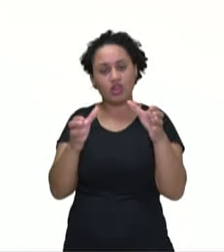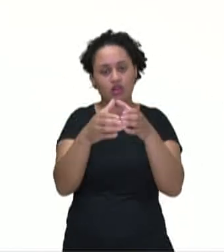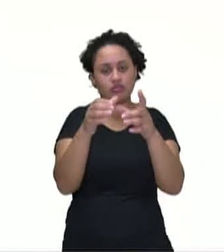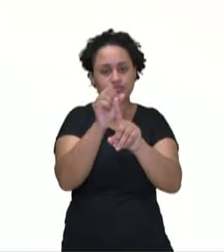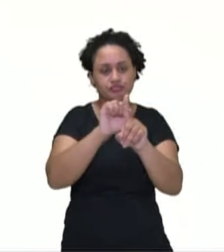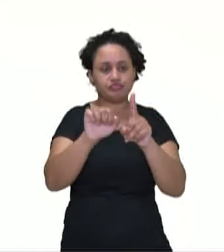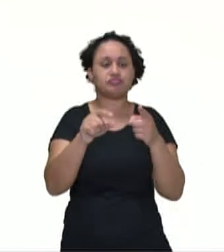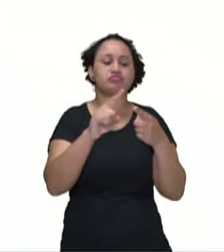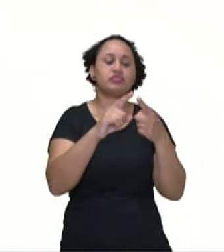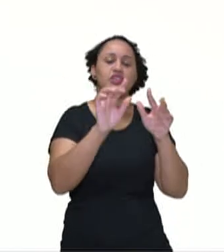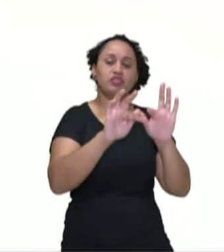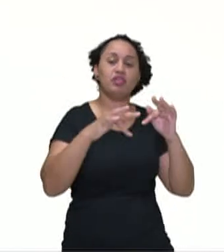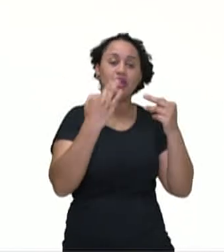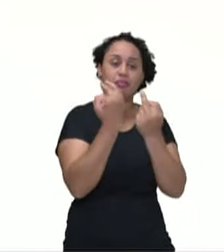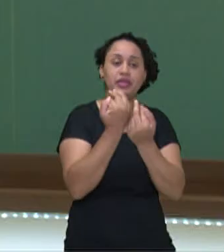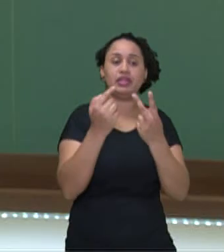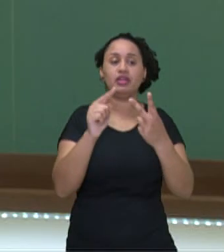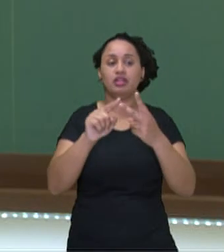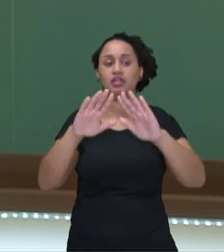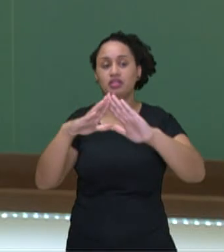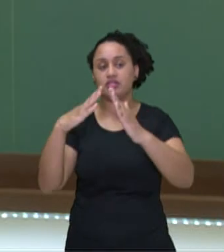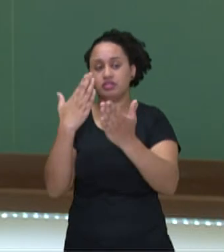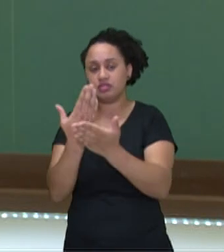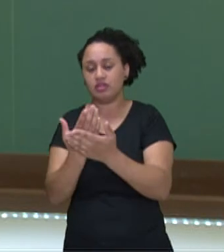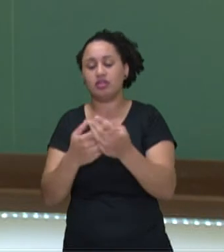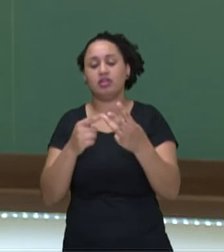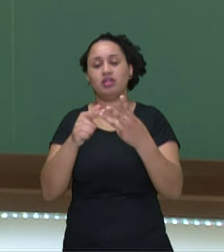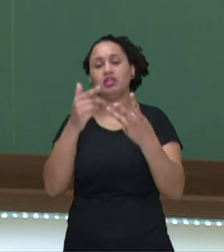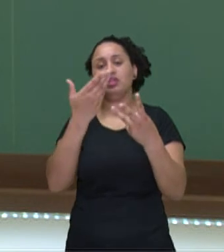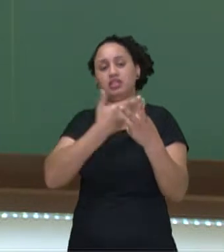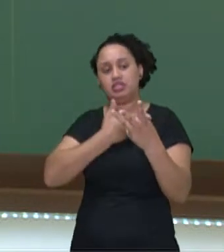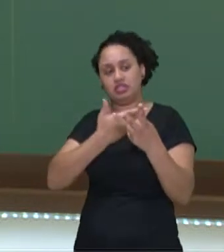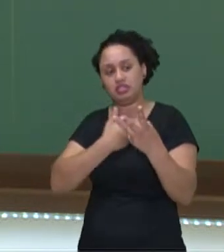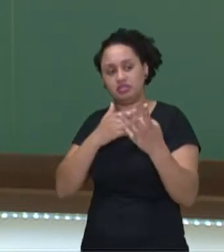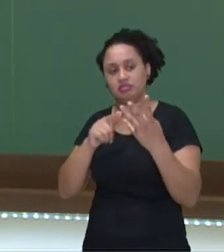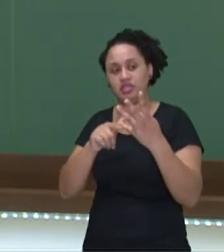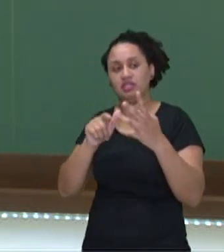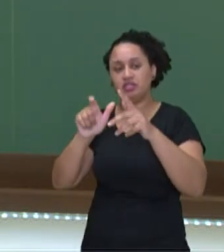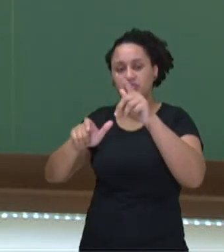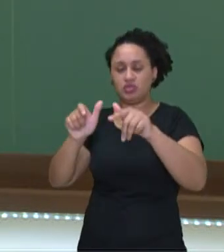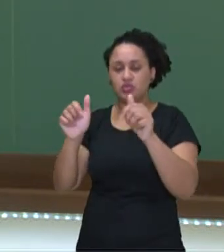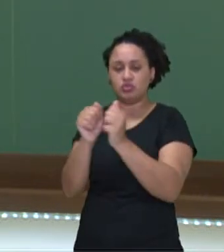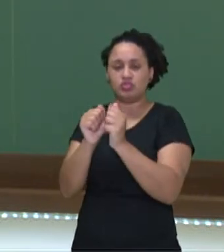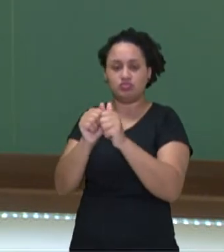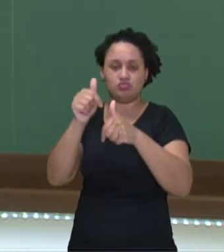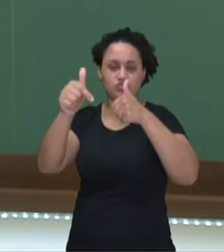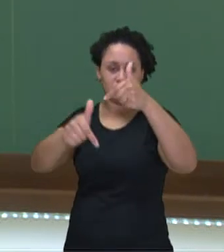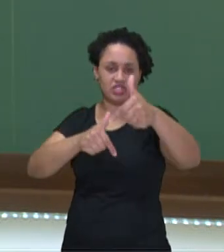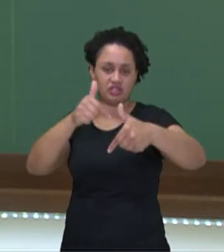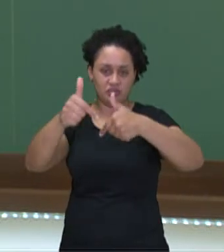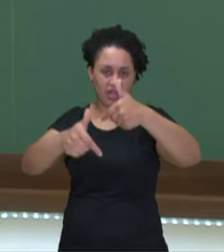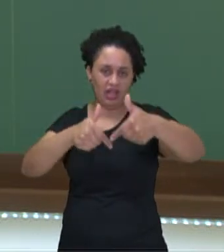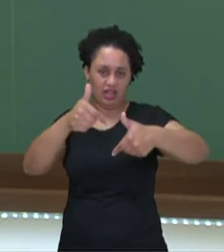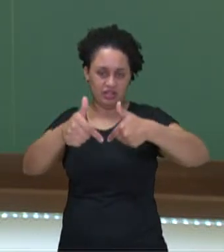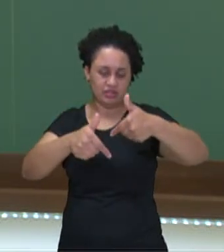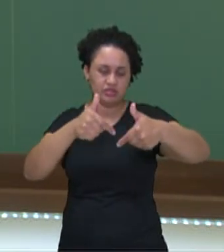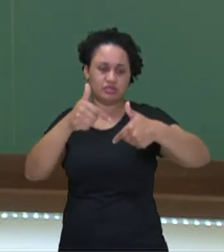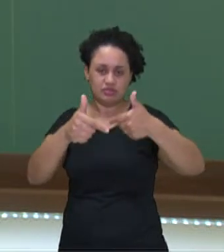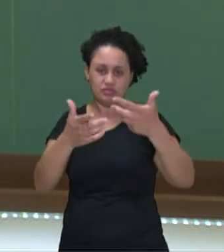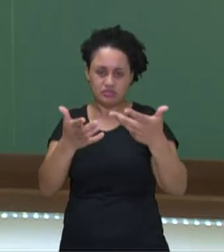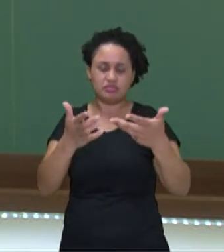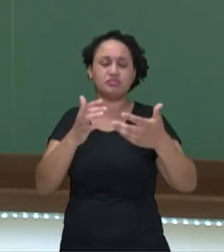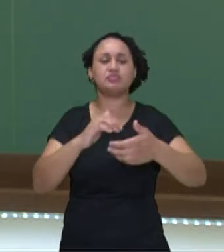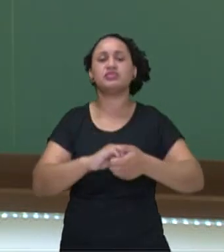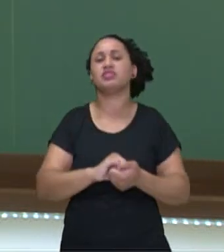sociais, como a família, a escola, os amigos, as pessoas que compartilham dos nossos interesses, o mundo